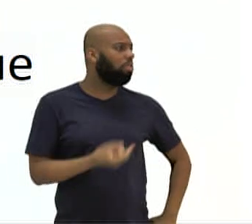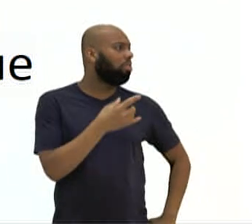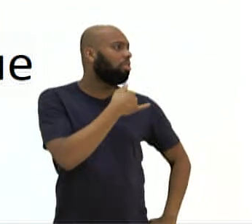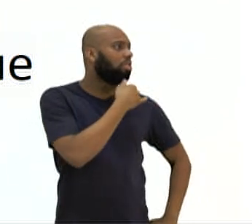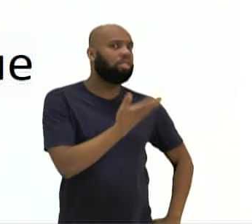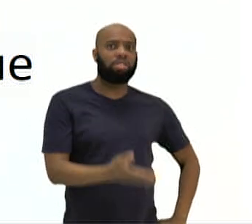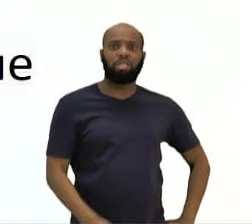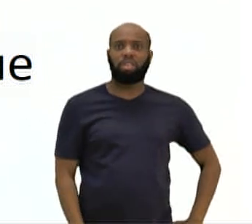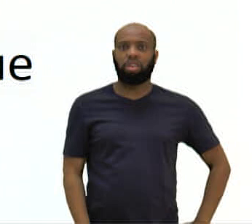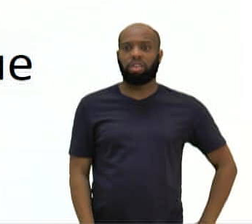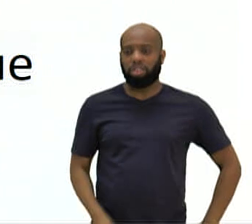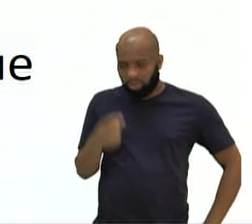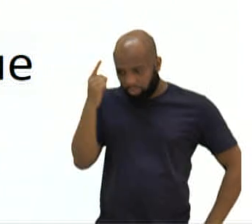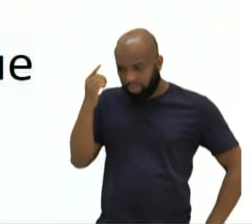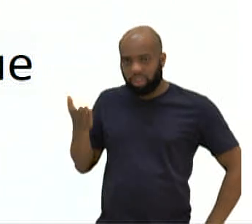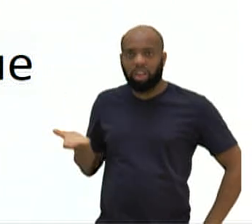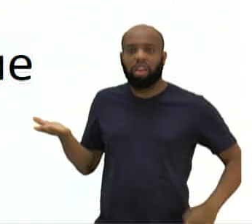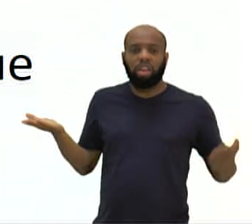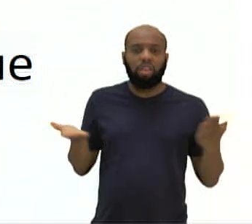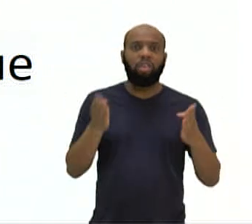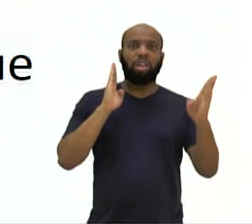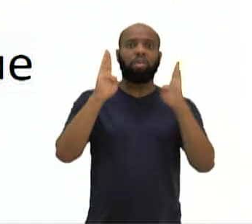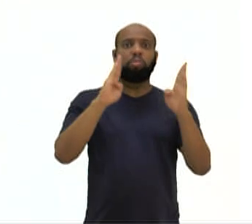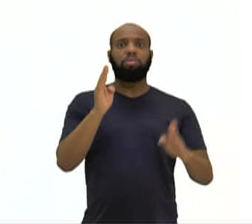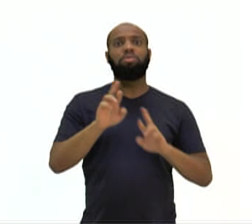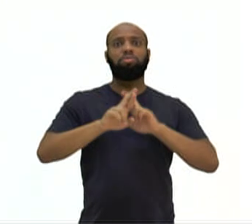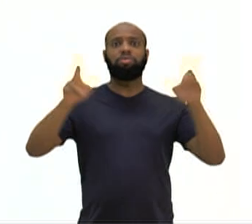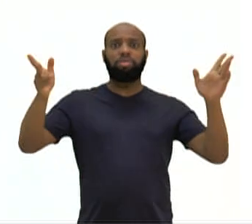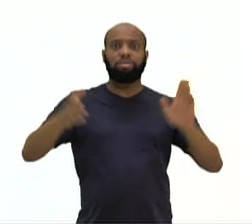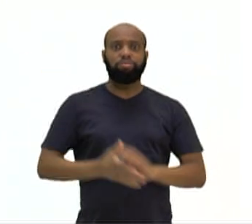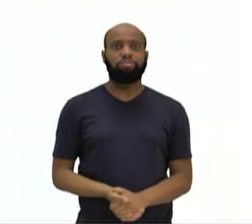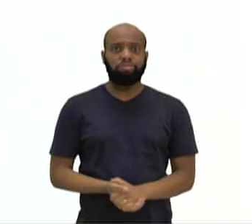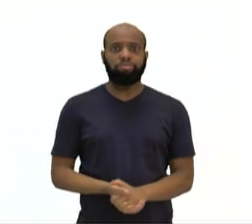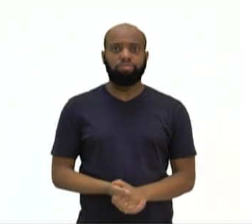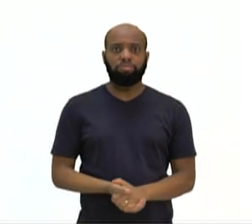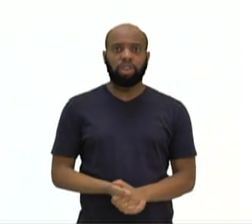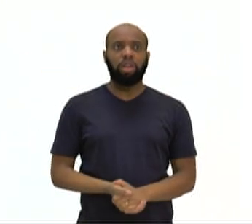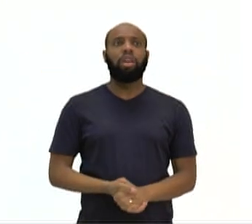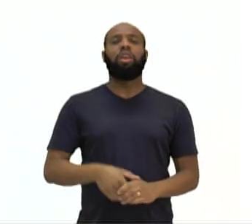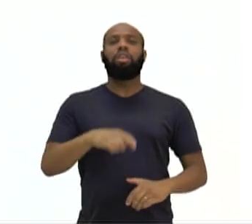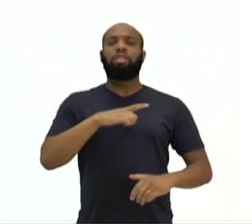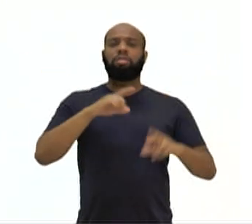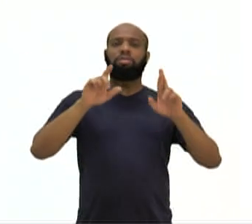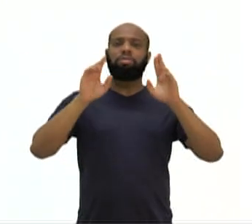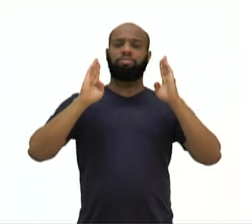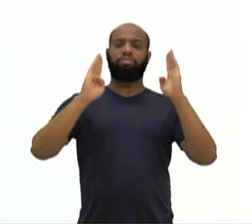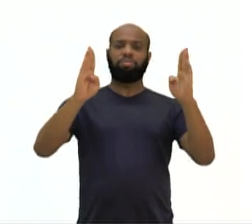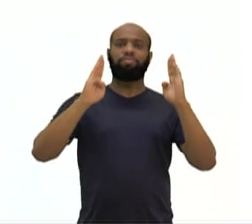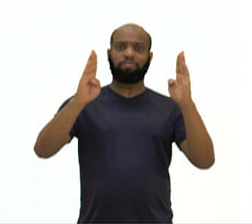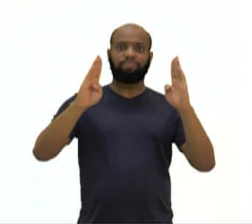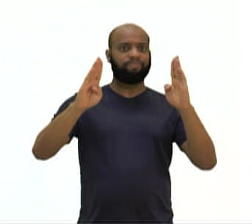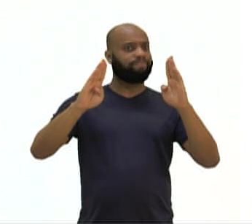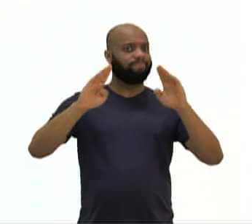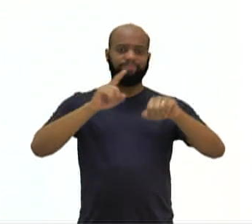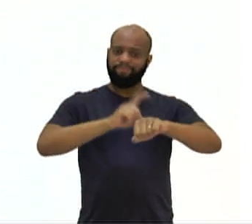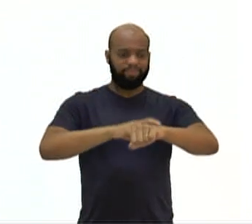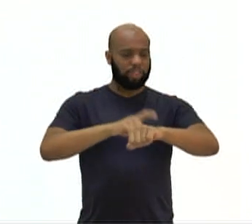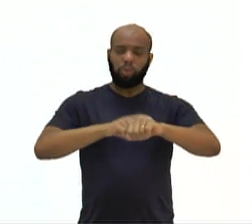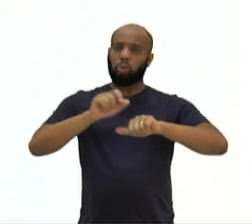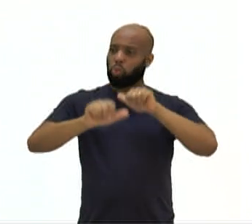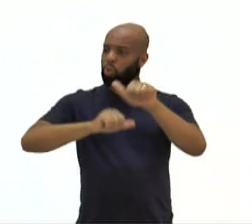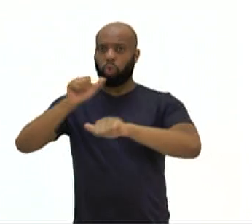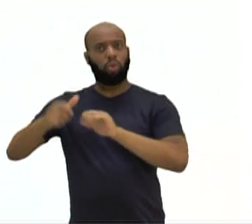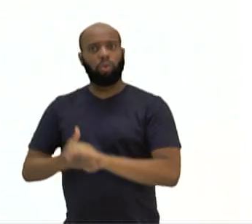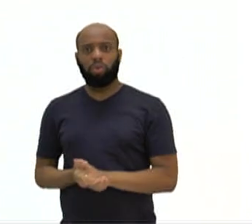a pensar que os tempos são outros. Que os tempos são decididamente outros.